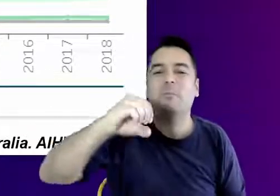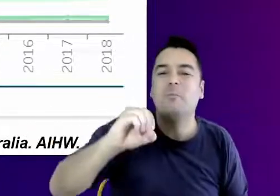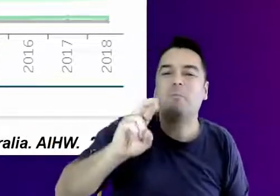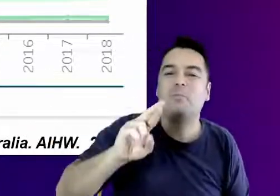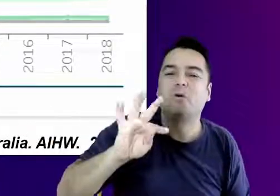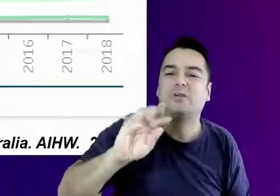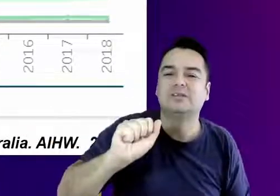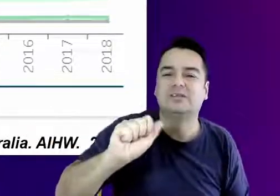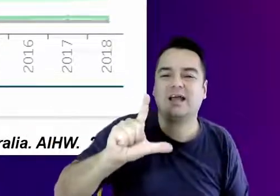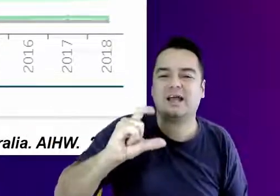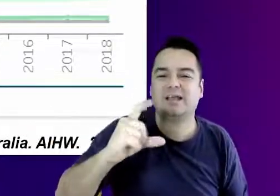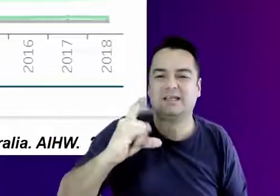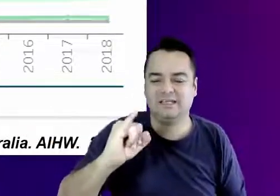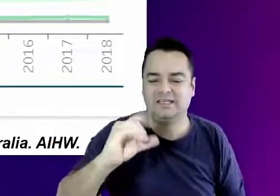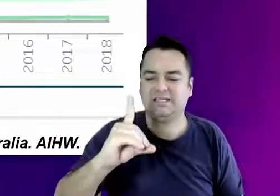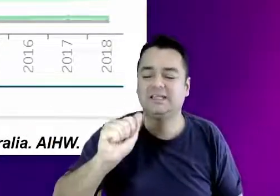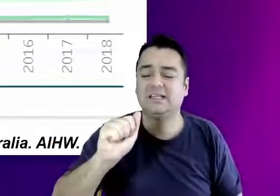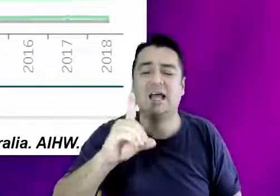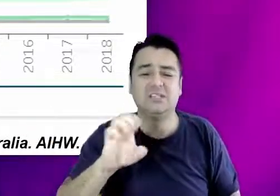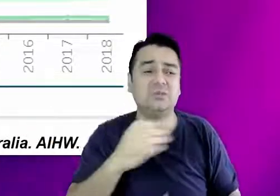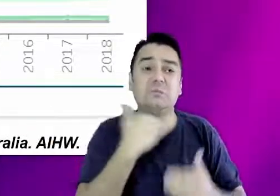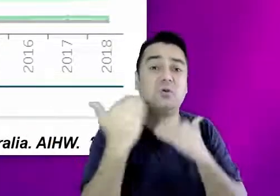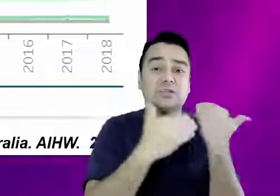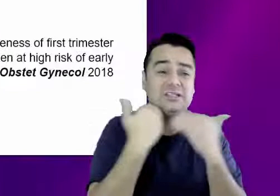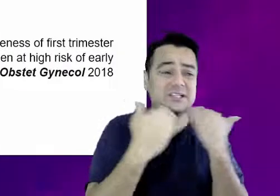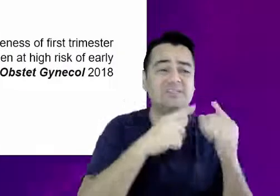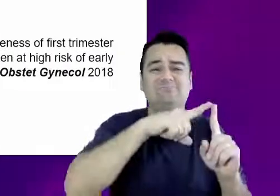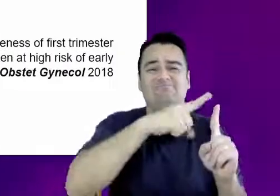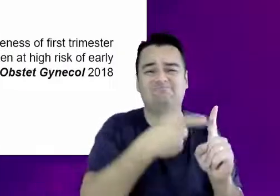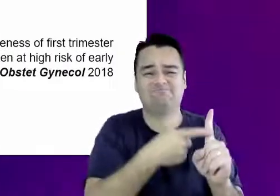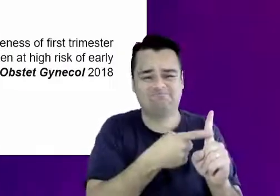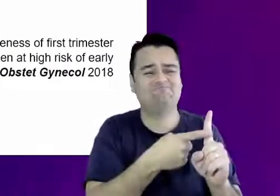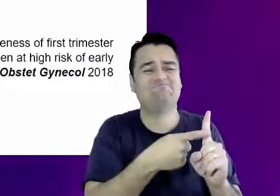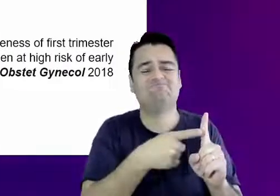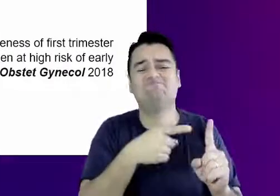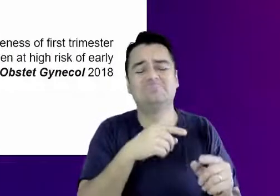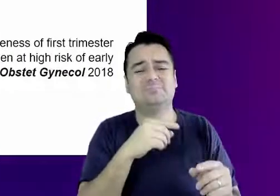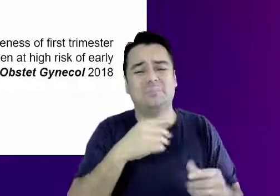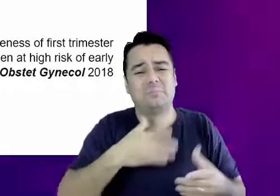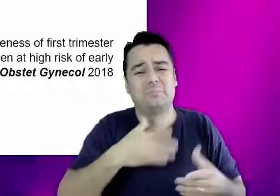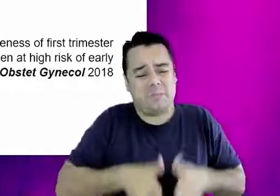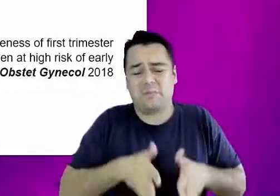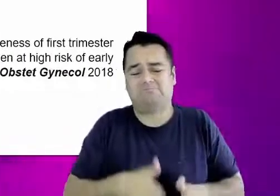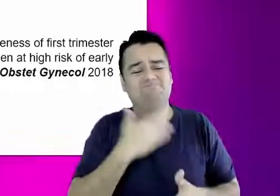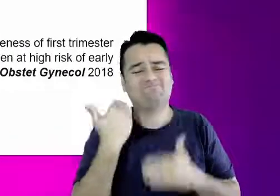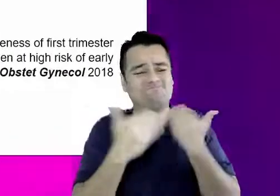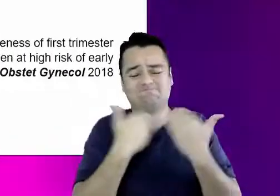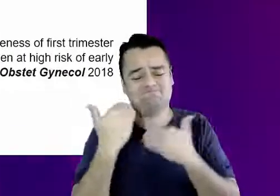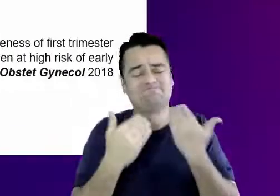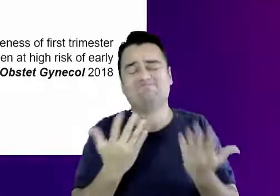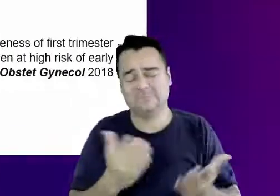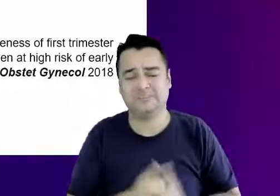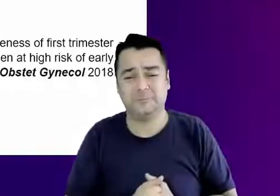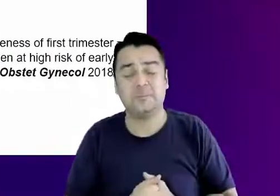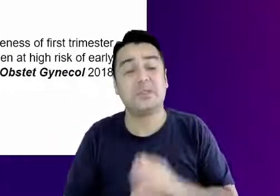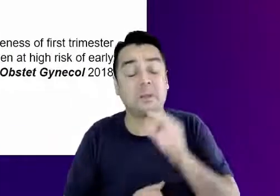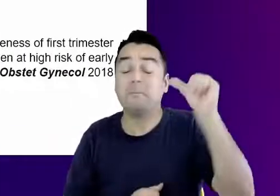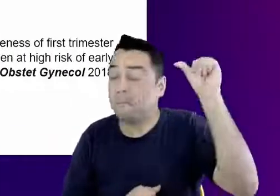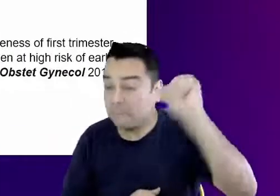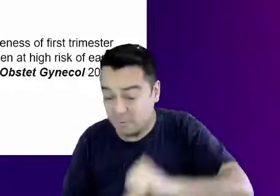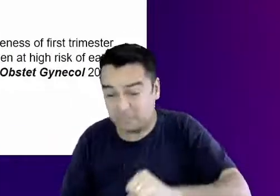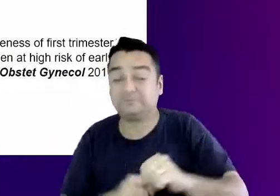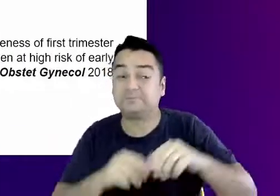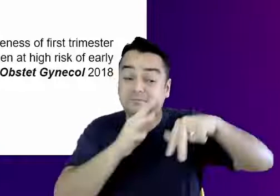exemplo australiano, mas também isso é a realidade no mundo todo. E pior ainda, nas pacientes consideradas de